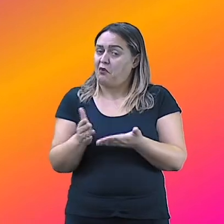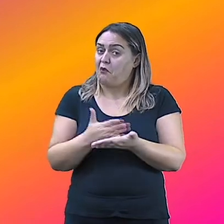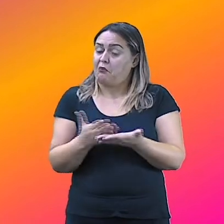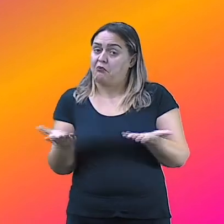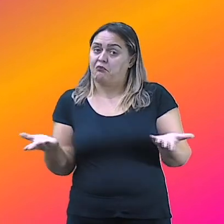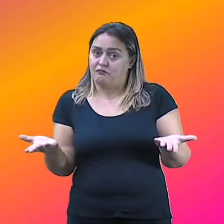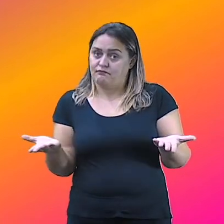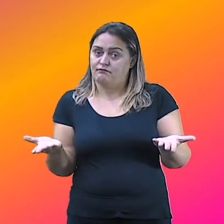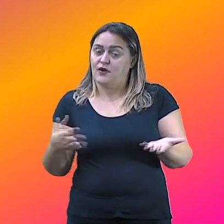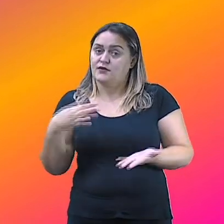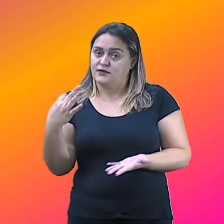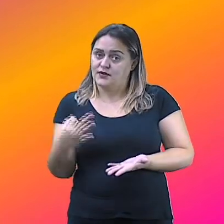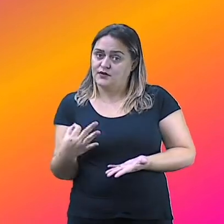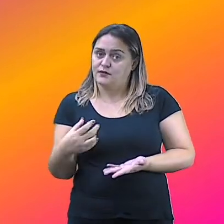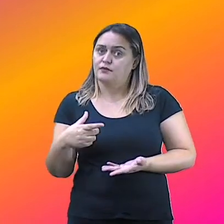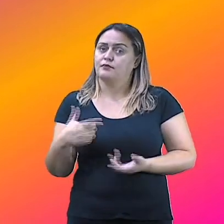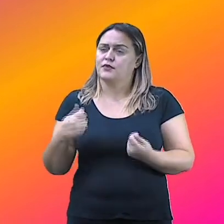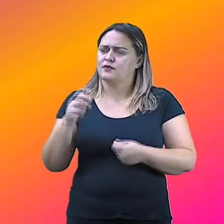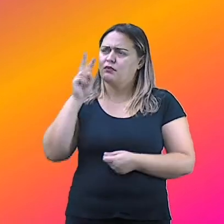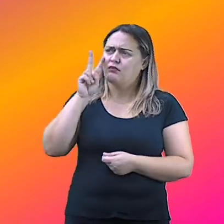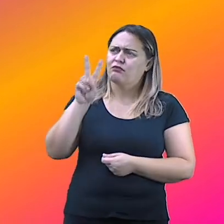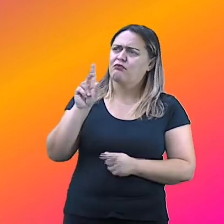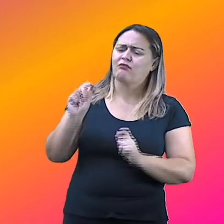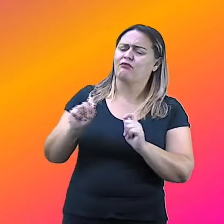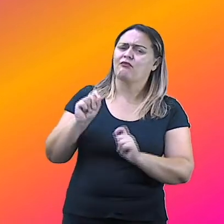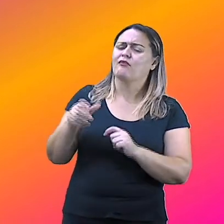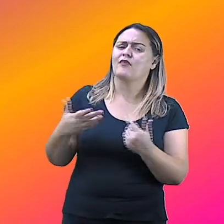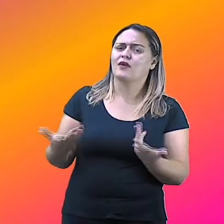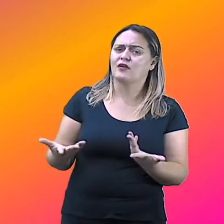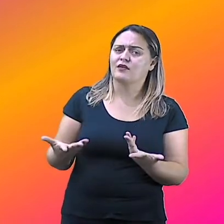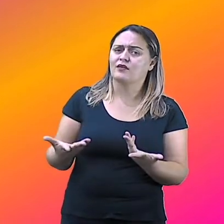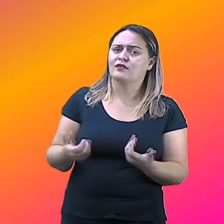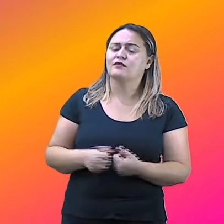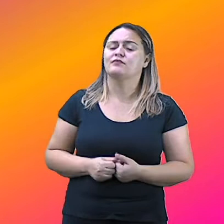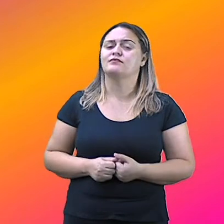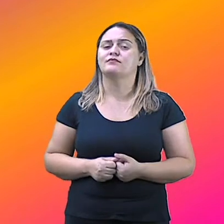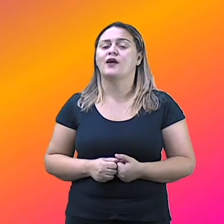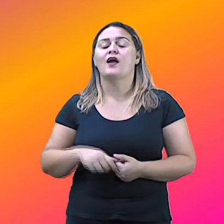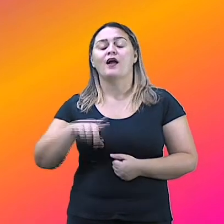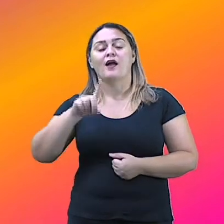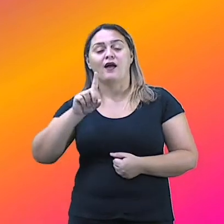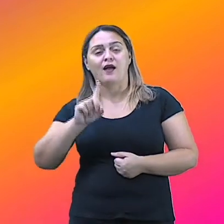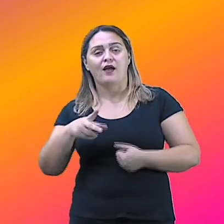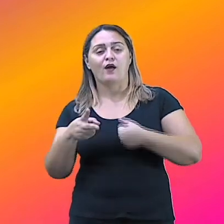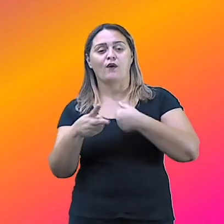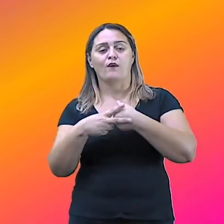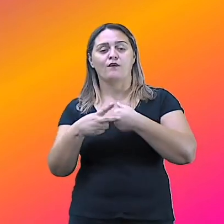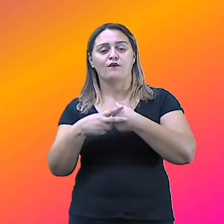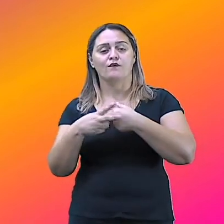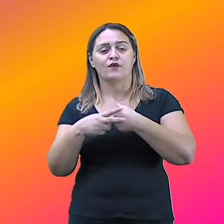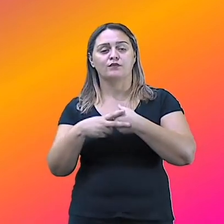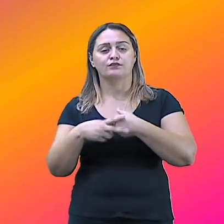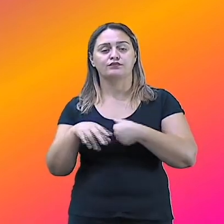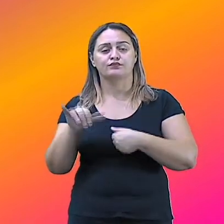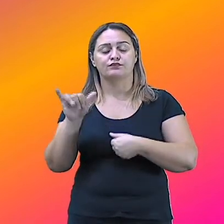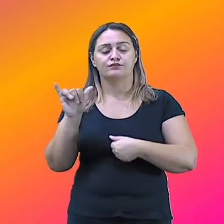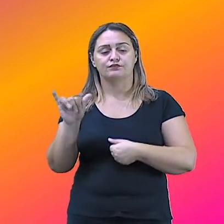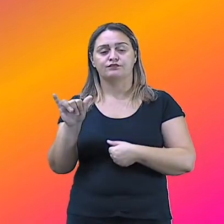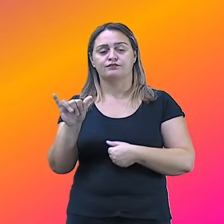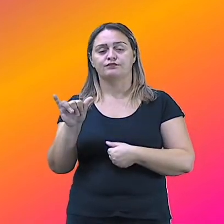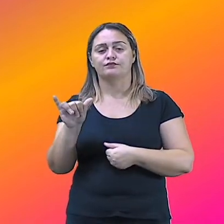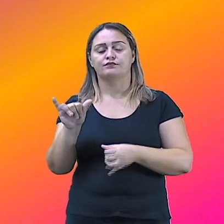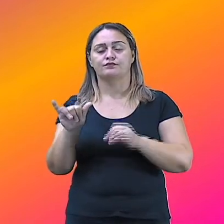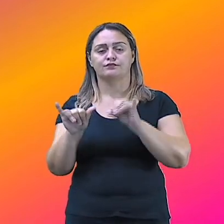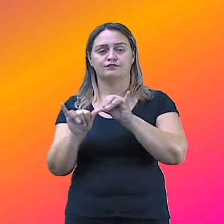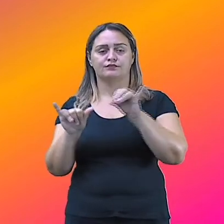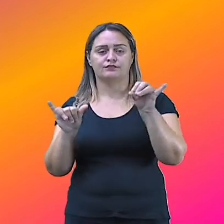tenho a preposição, portanto, eu chamarei de verbo transitivo indireto. Ao filme, portanto, é